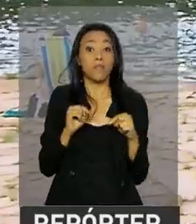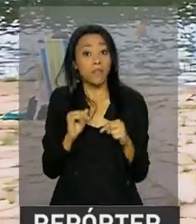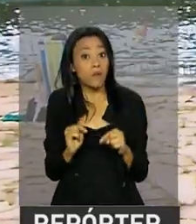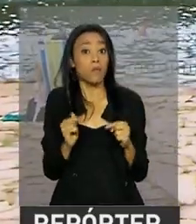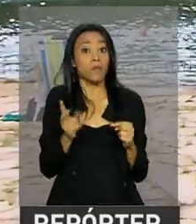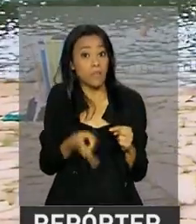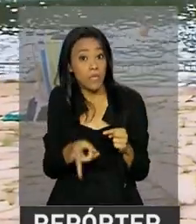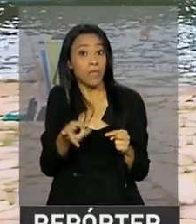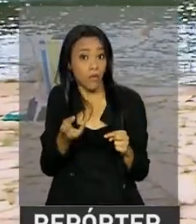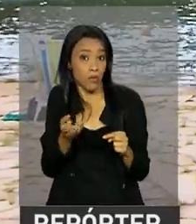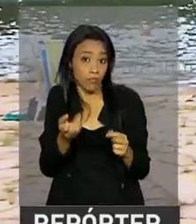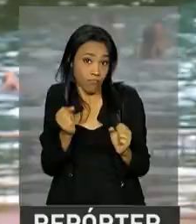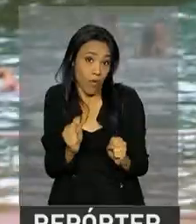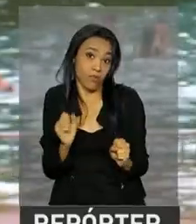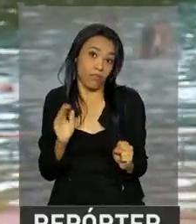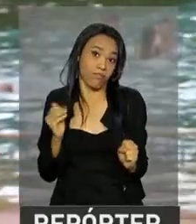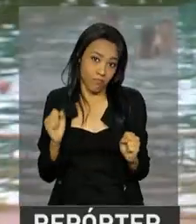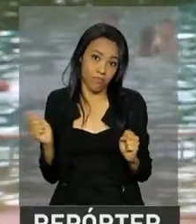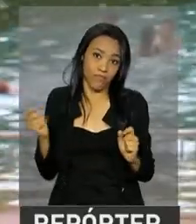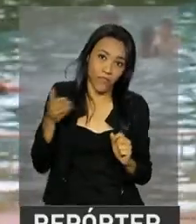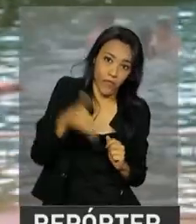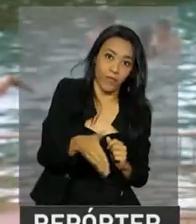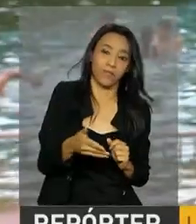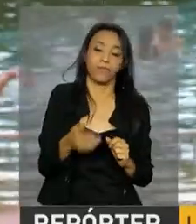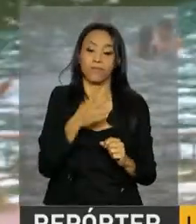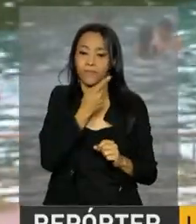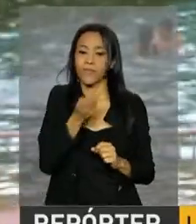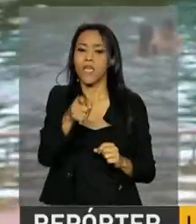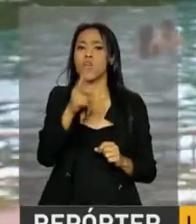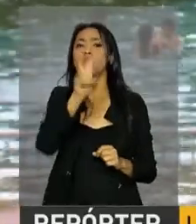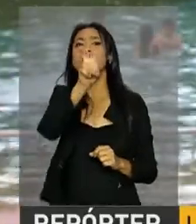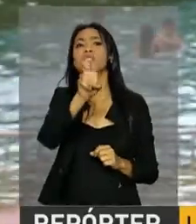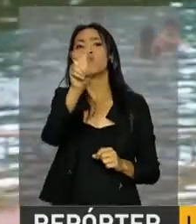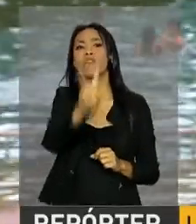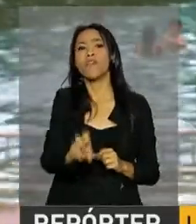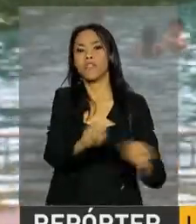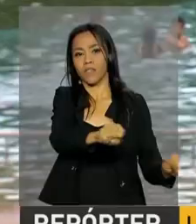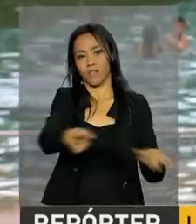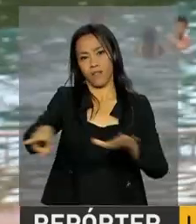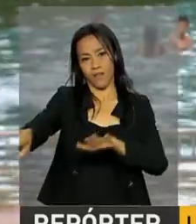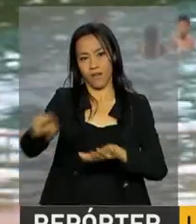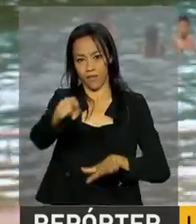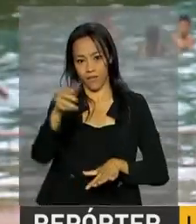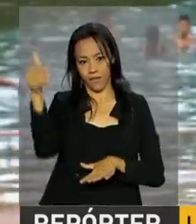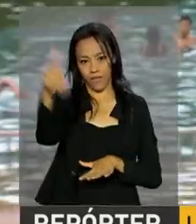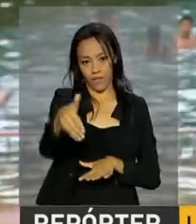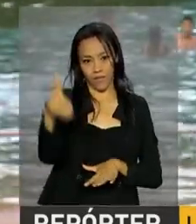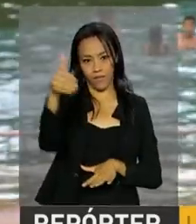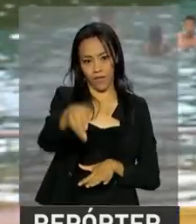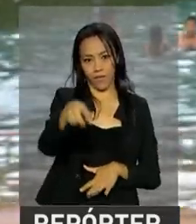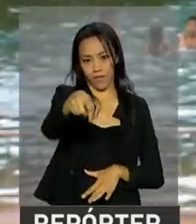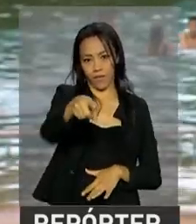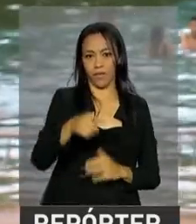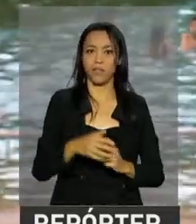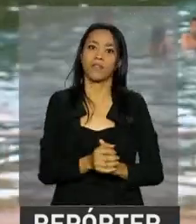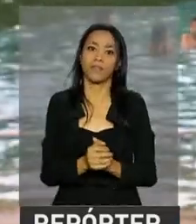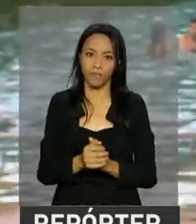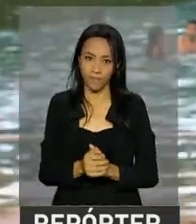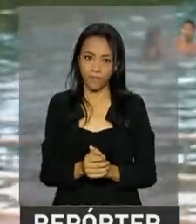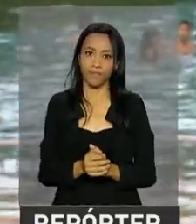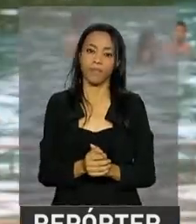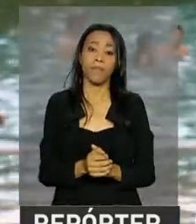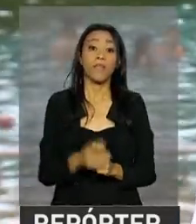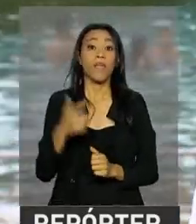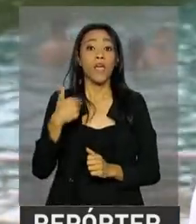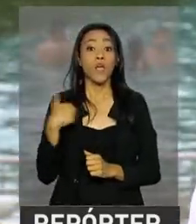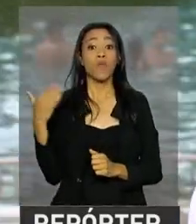assim, sempre que eu posso, eu estou aqui. Eu venho pelo menos 5 vezes por semana aqui na Água Mineral, no Parque Nacional.